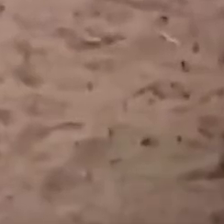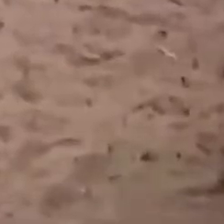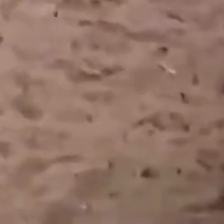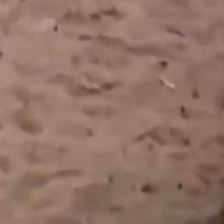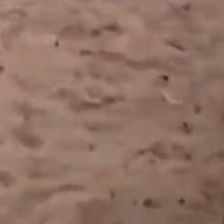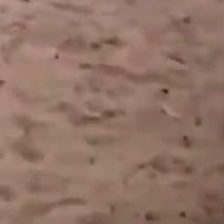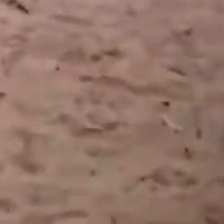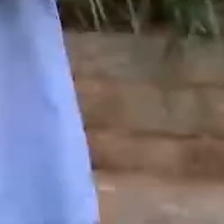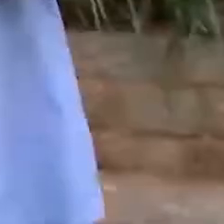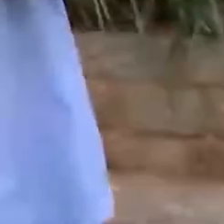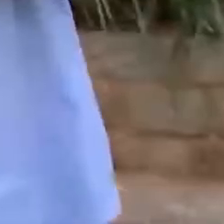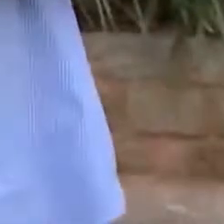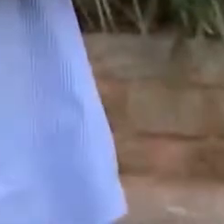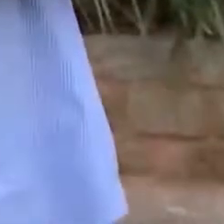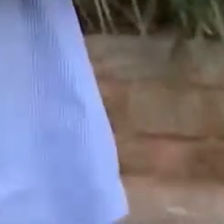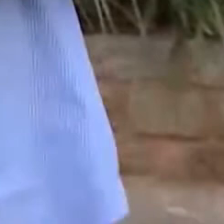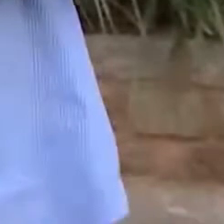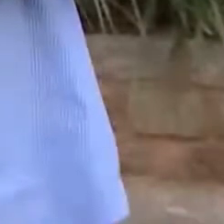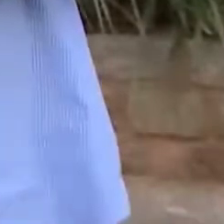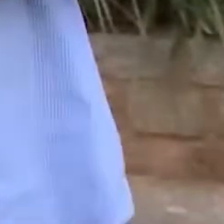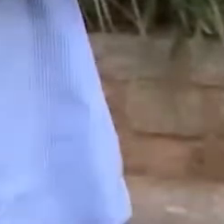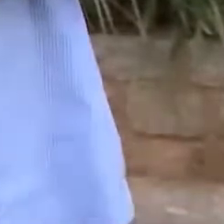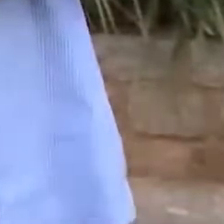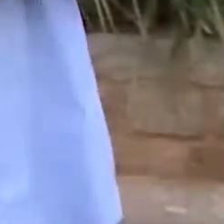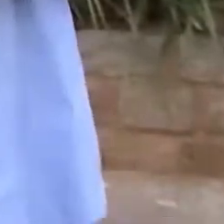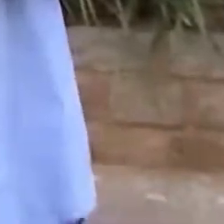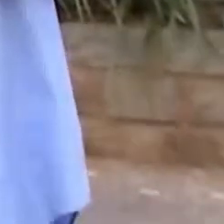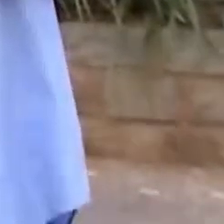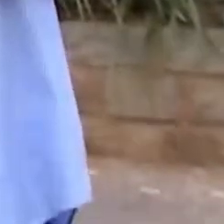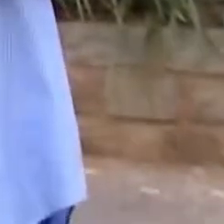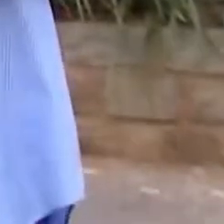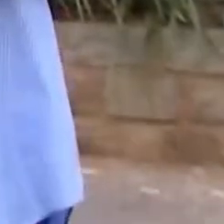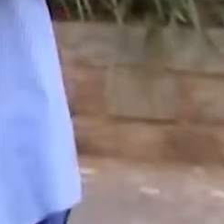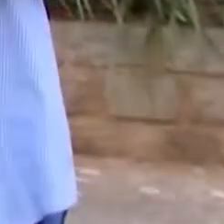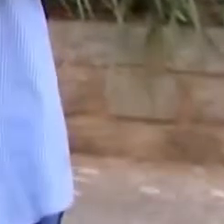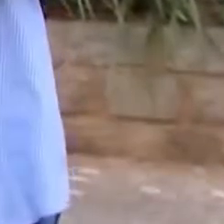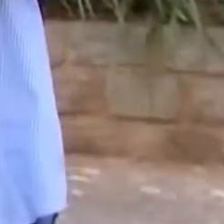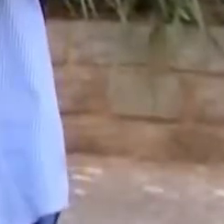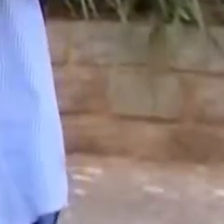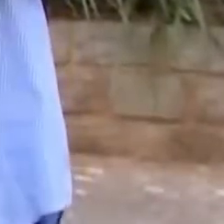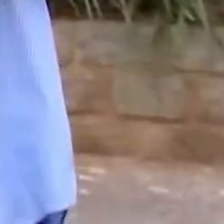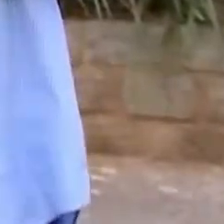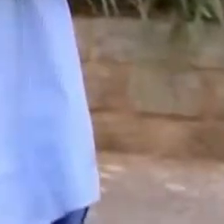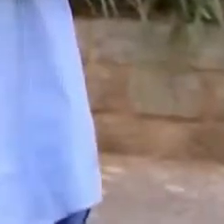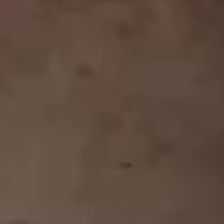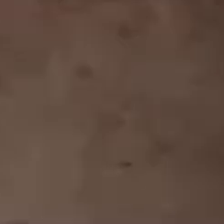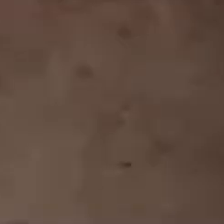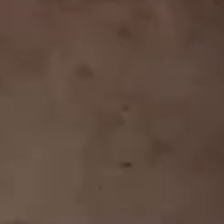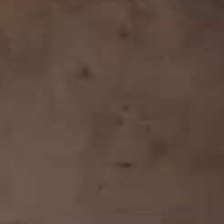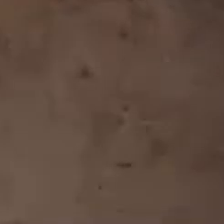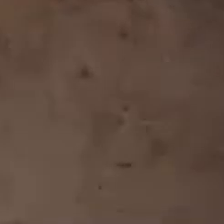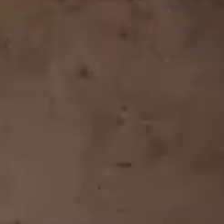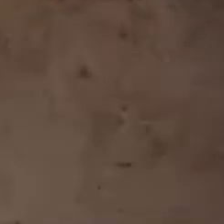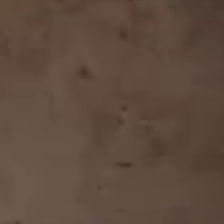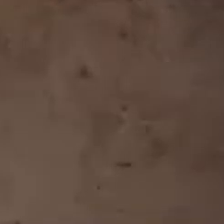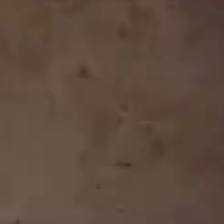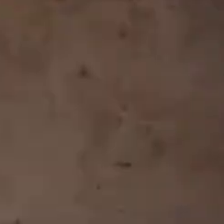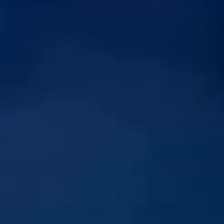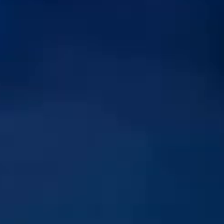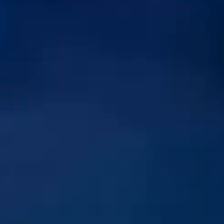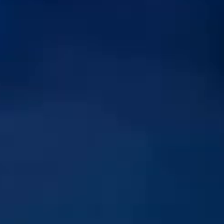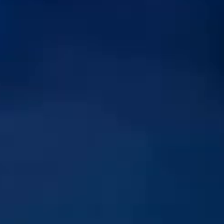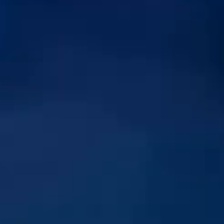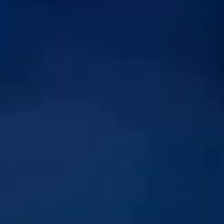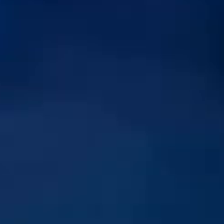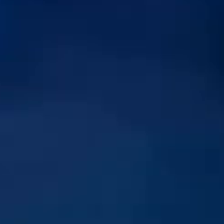sido necessárias. O vereador Nelson Osseri, que já solicitou várias melhorias para a praça, comenta sobre a indicação